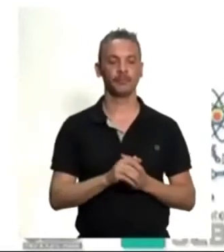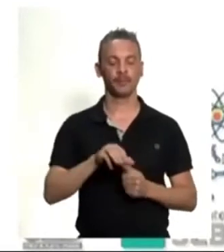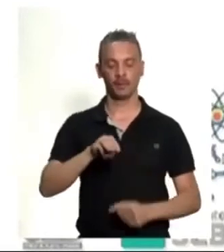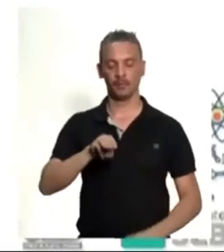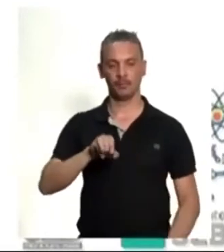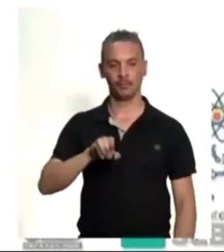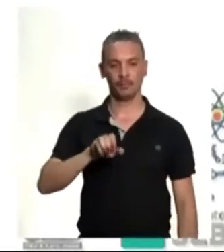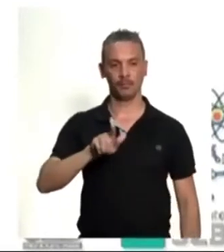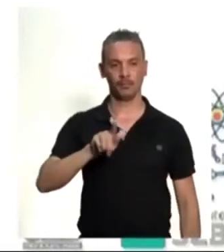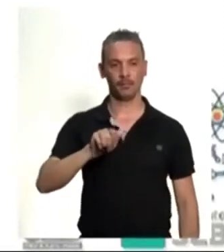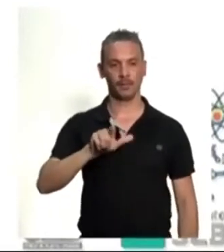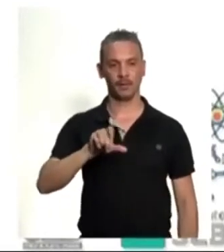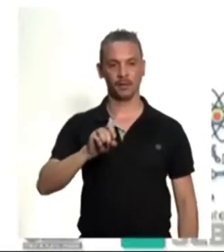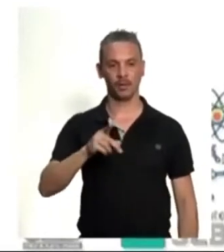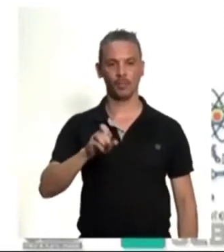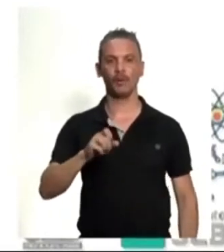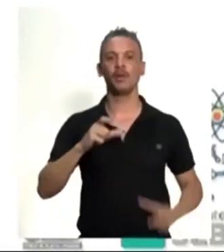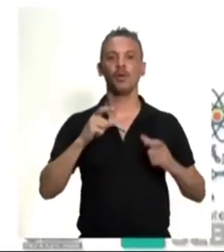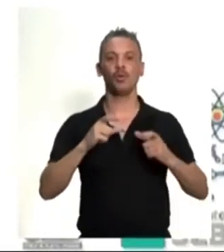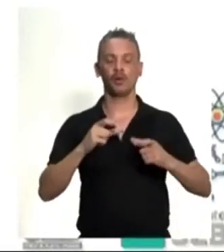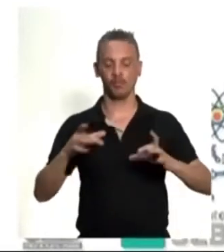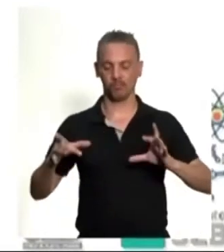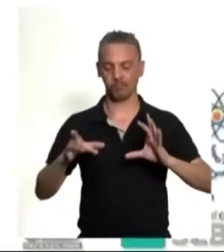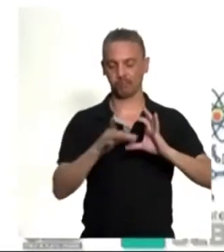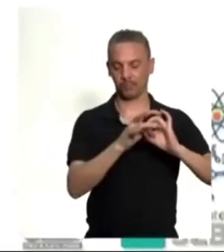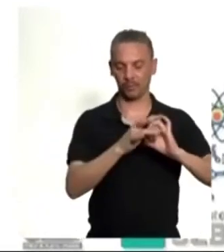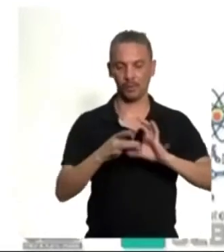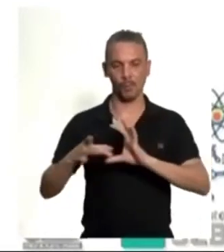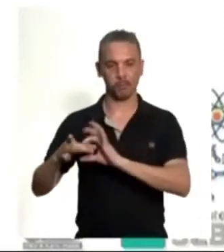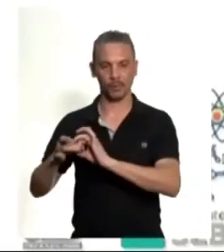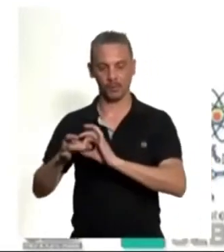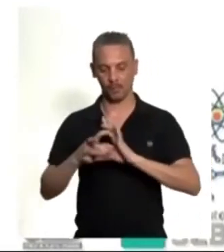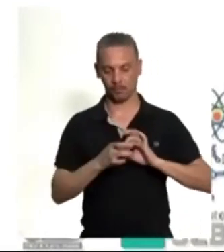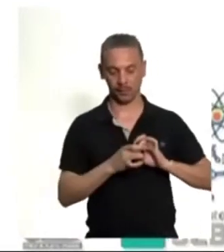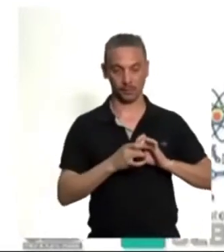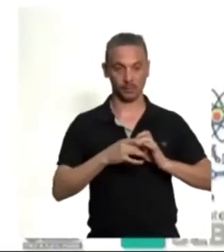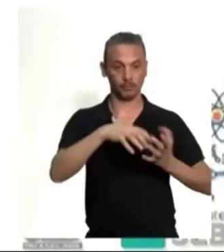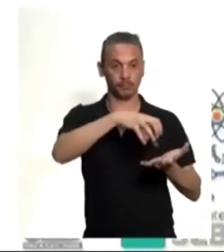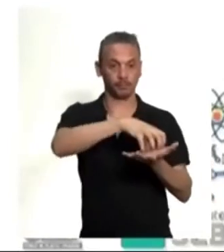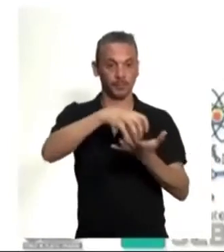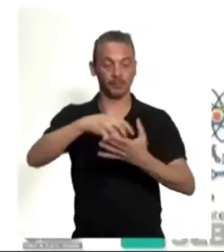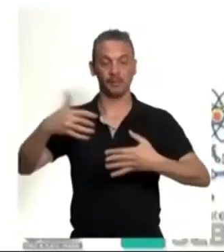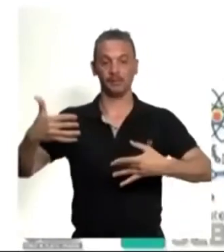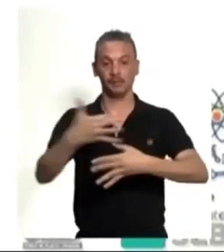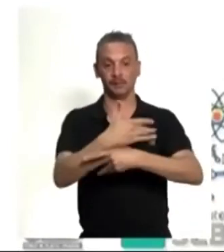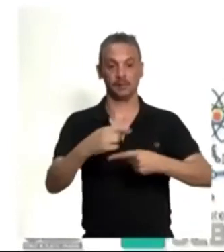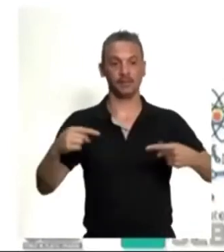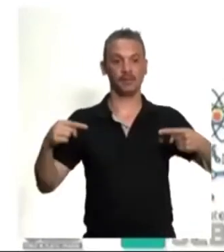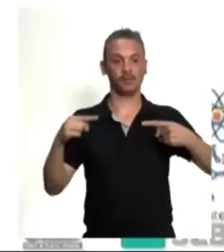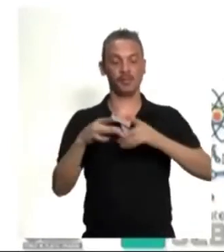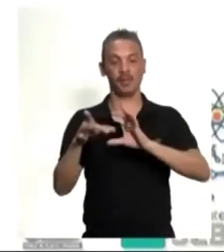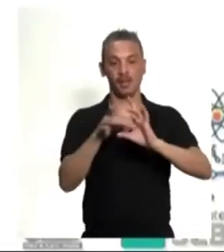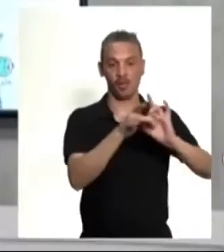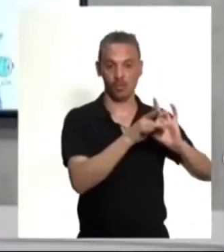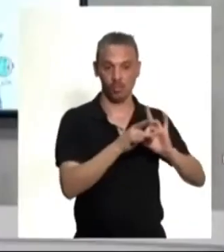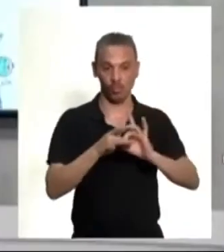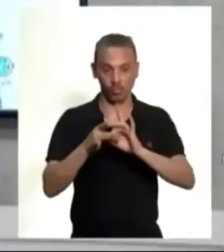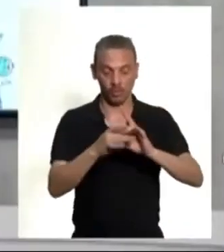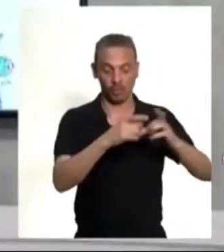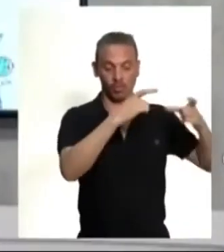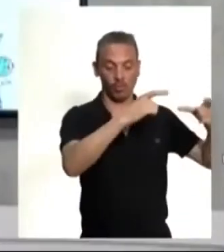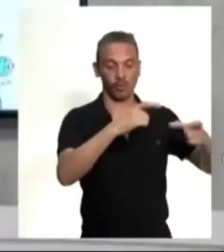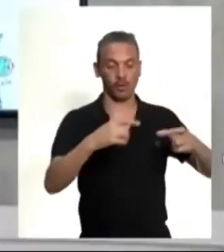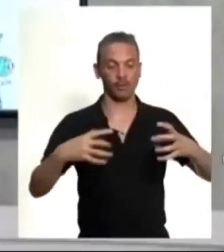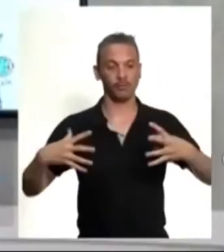é definida como a conurbação de metrópoles. Ou seja, conurbação é a fusão de